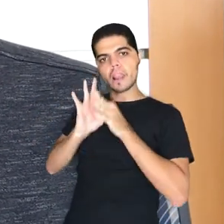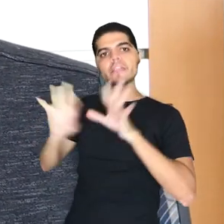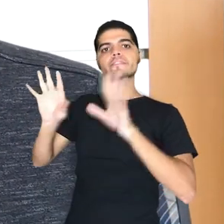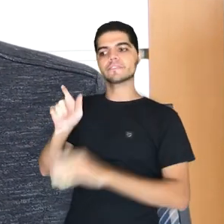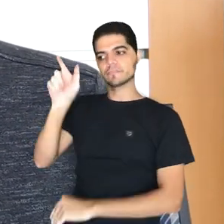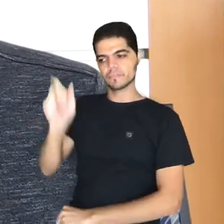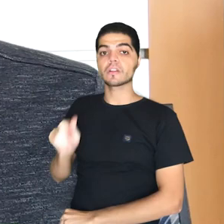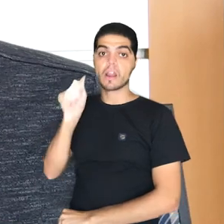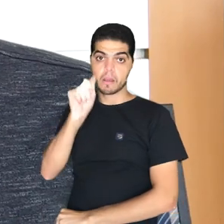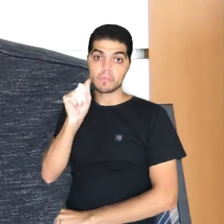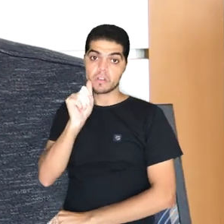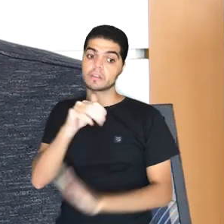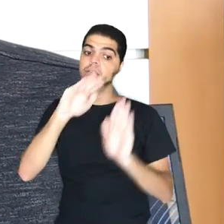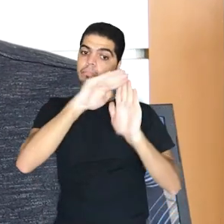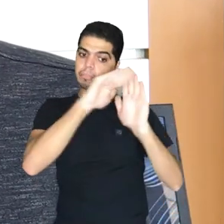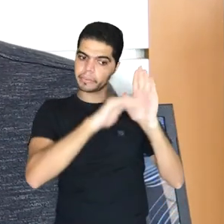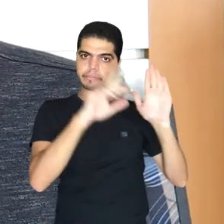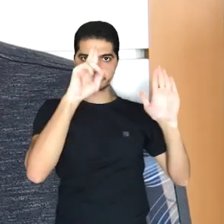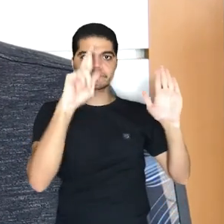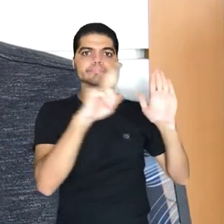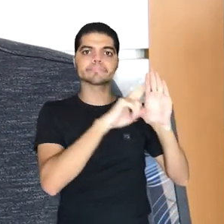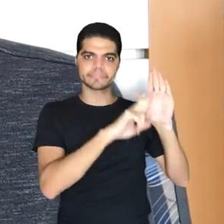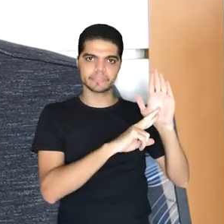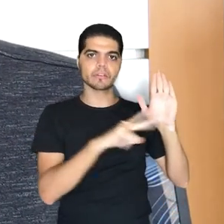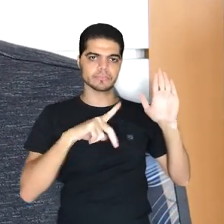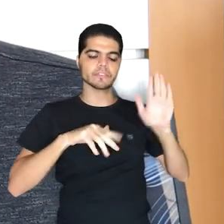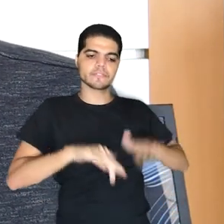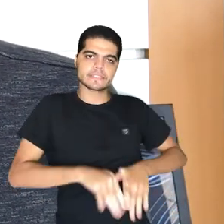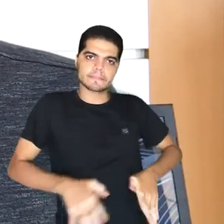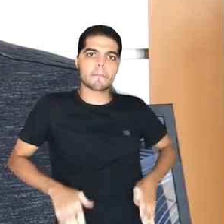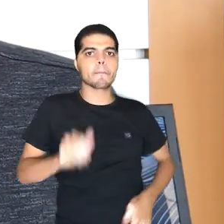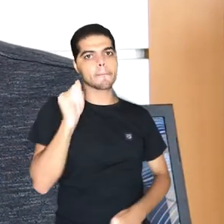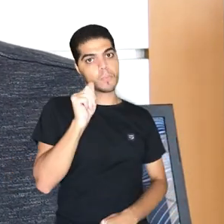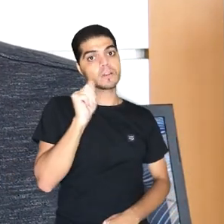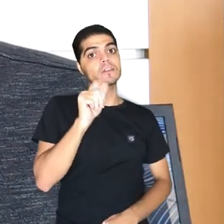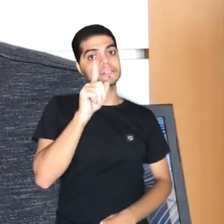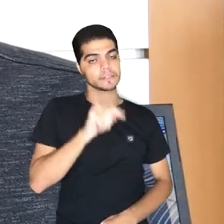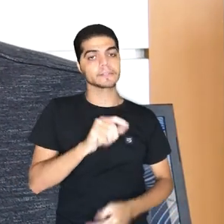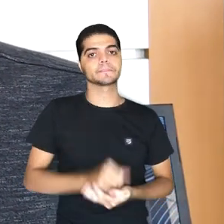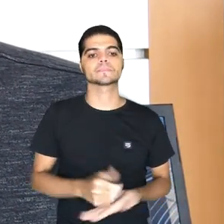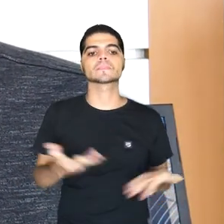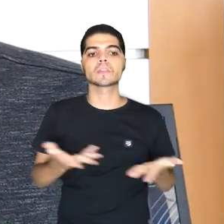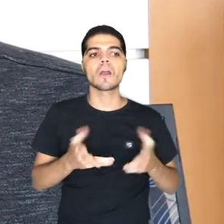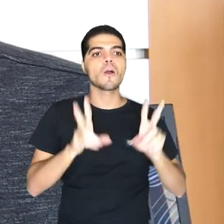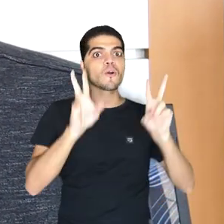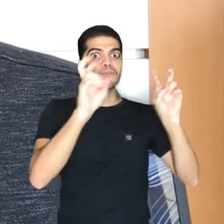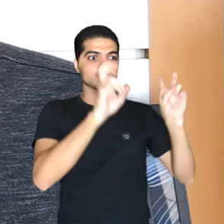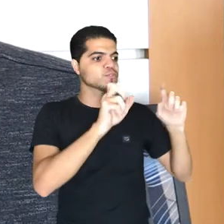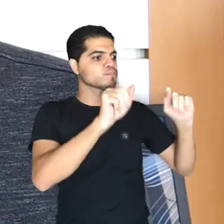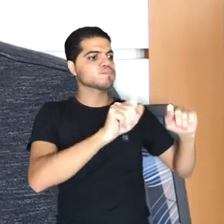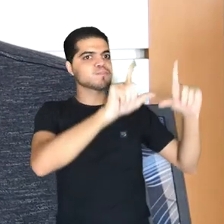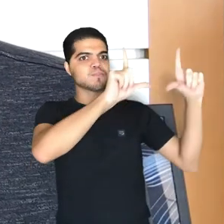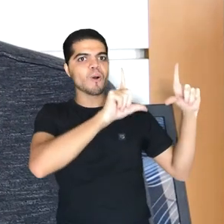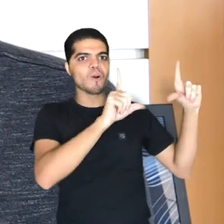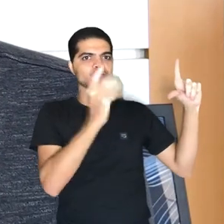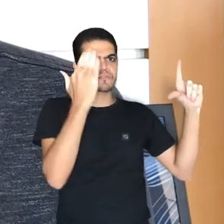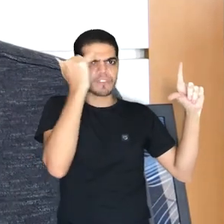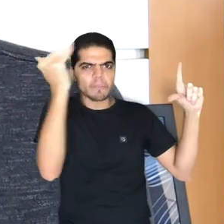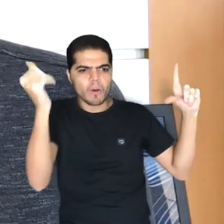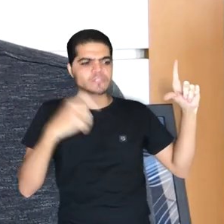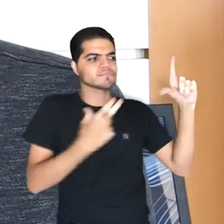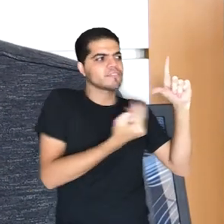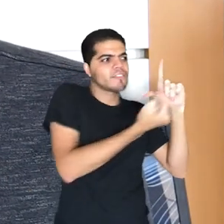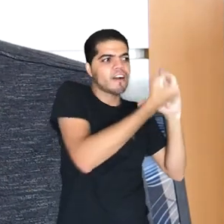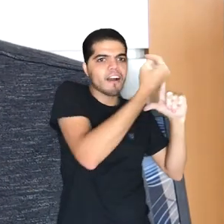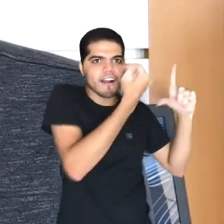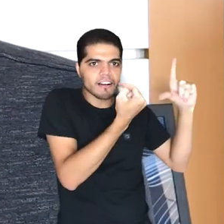portanto, segundo os padrões da época, deveria usar saia. Essa saia, inclusive, é retratada em muitos dos quadros famosos em que ela